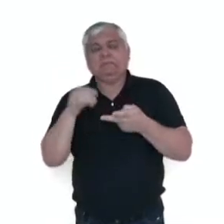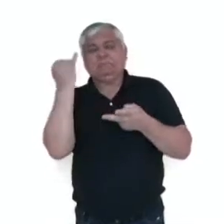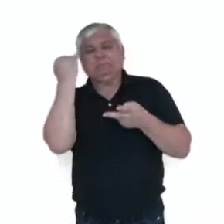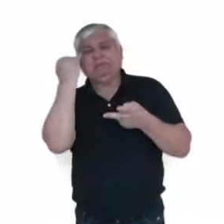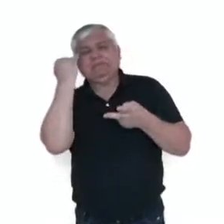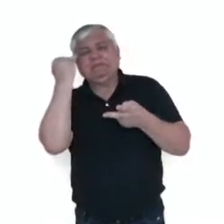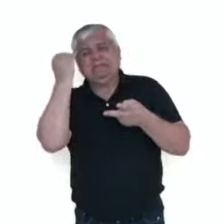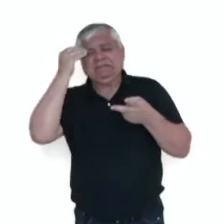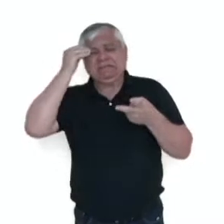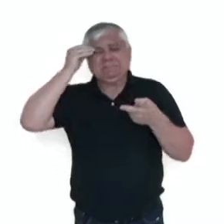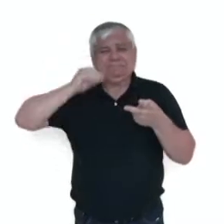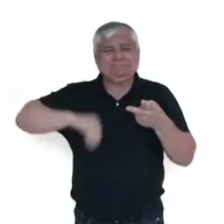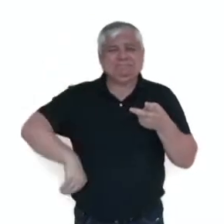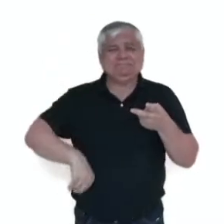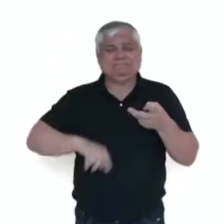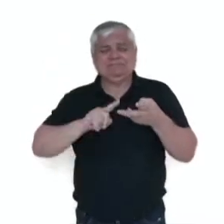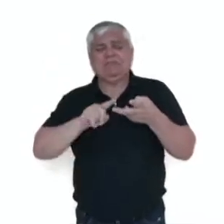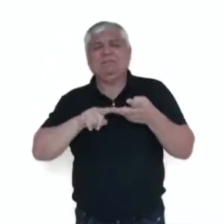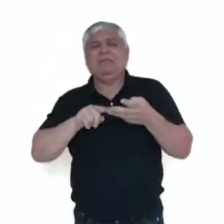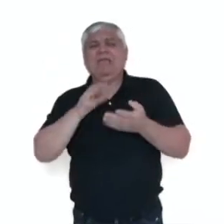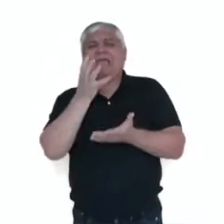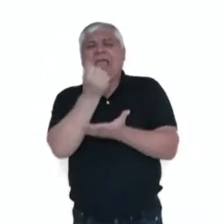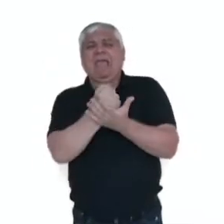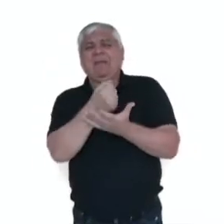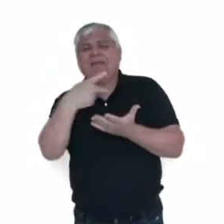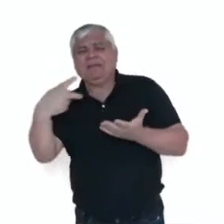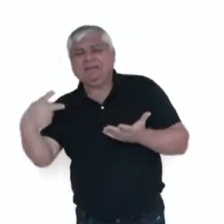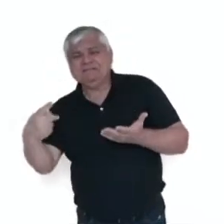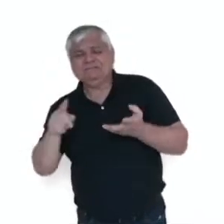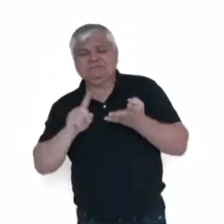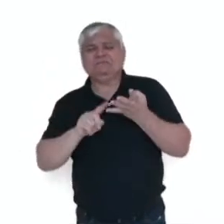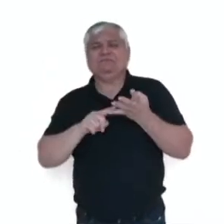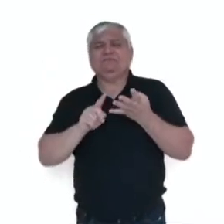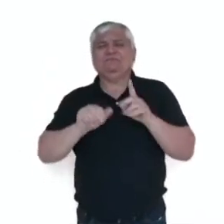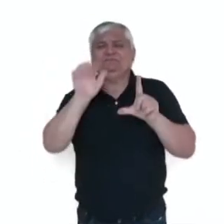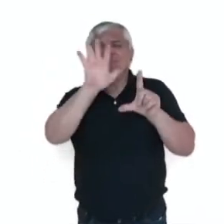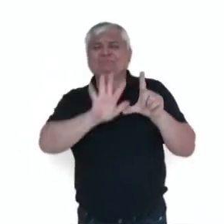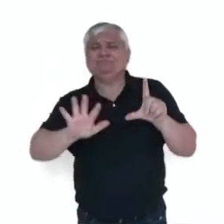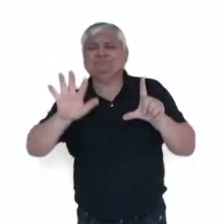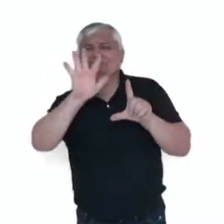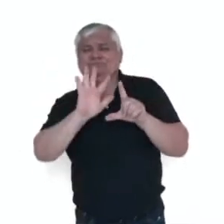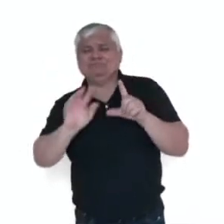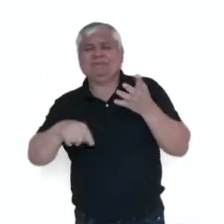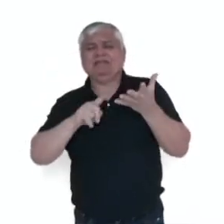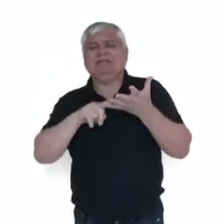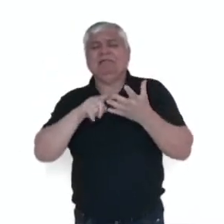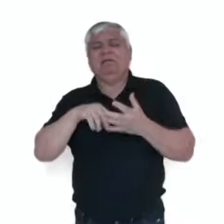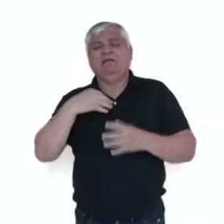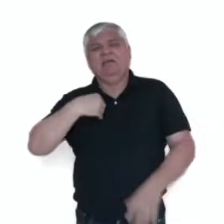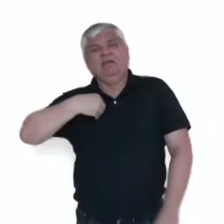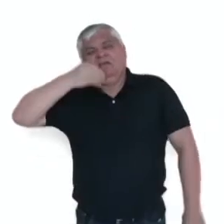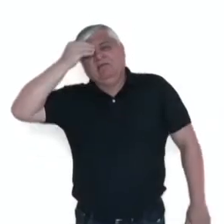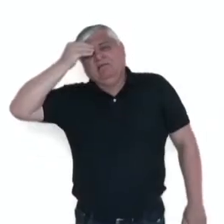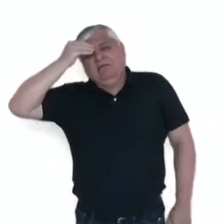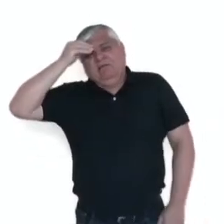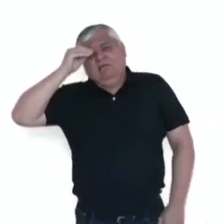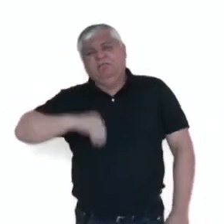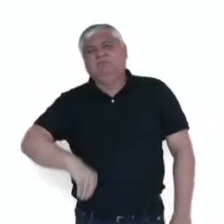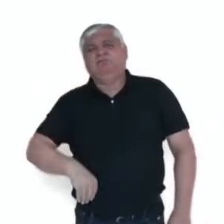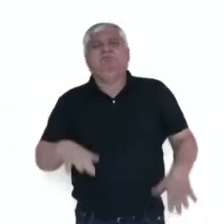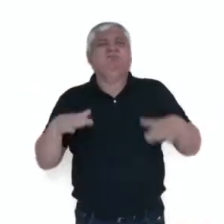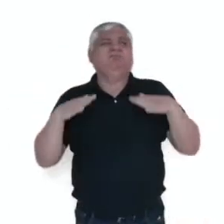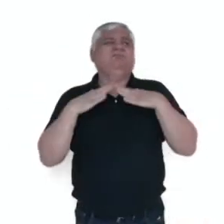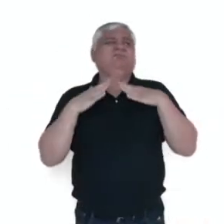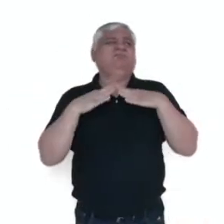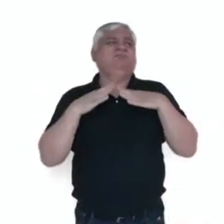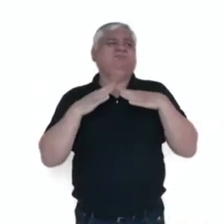ter que lidar com os aplicativos e as novas plataformas virtuais, o desânimo por ter de ficar tanto tempo em